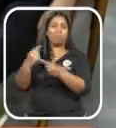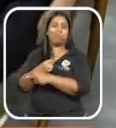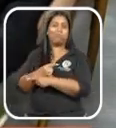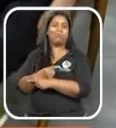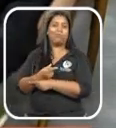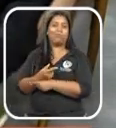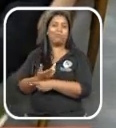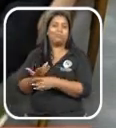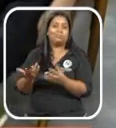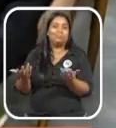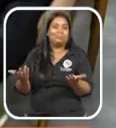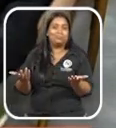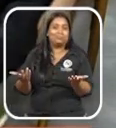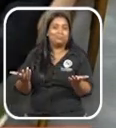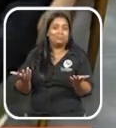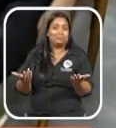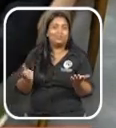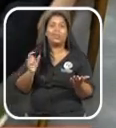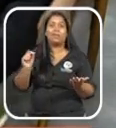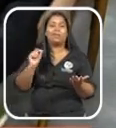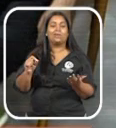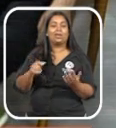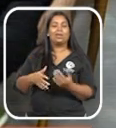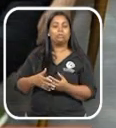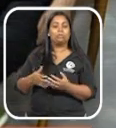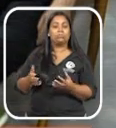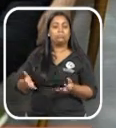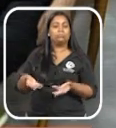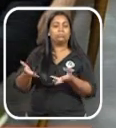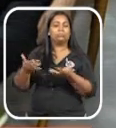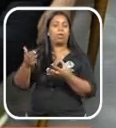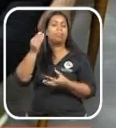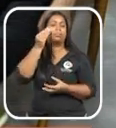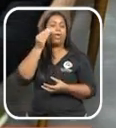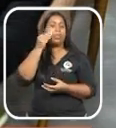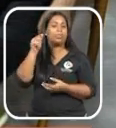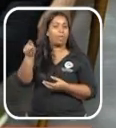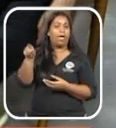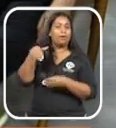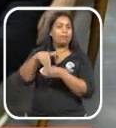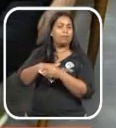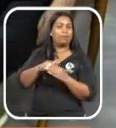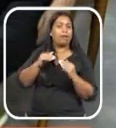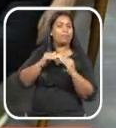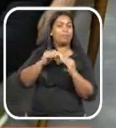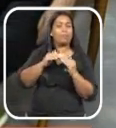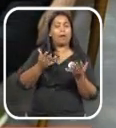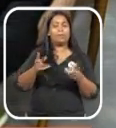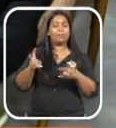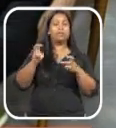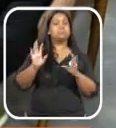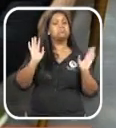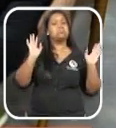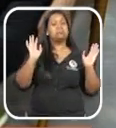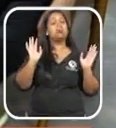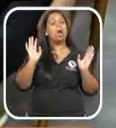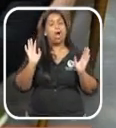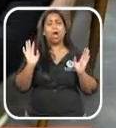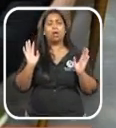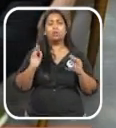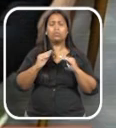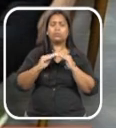parlamento. Sim. Era uma forma de chantagear. Aí eu também percebi, falei, ah, eu vou ser contra. Não, isso aí já está instituído, vai continuar tendo